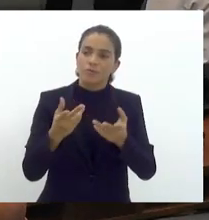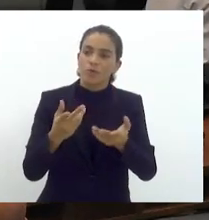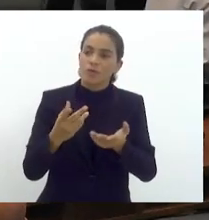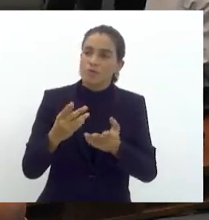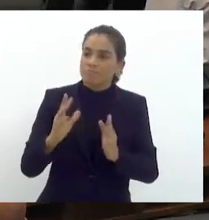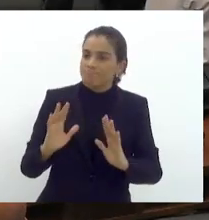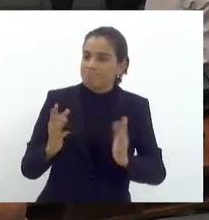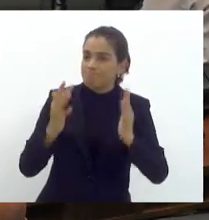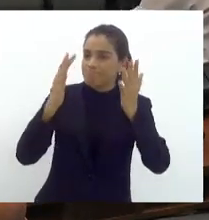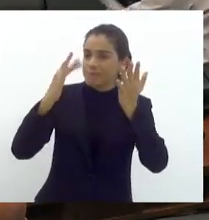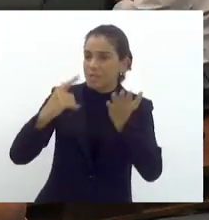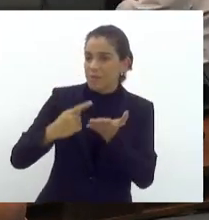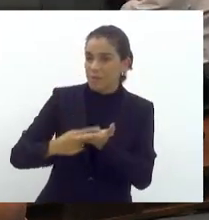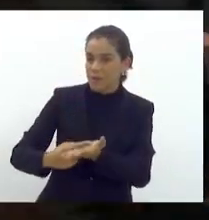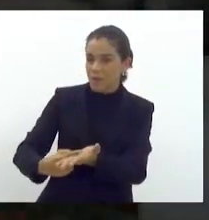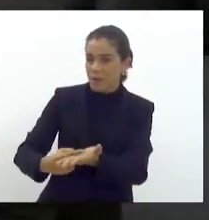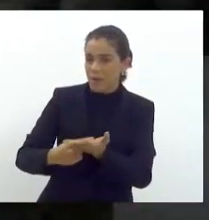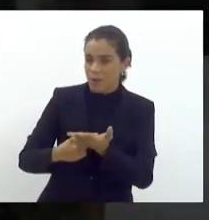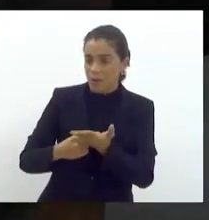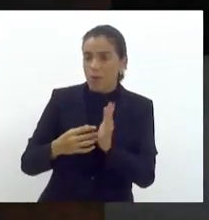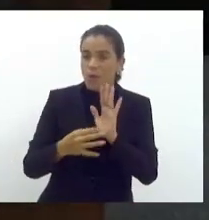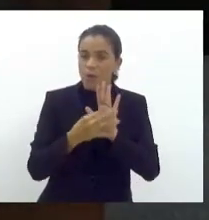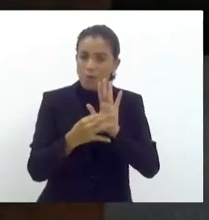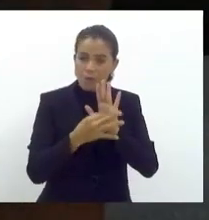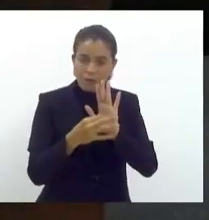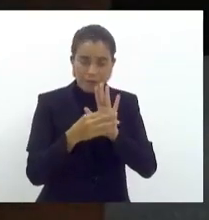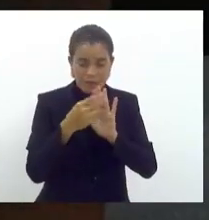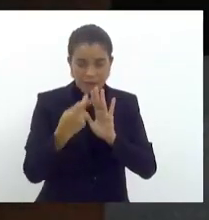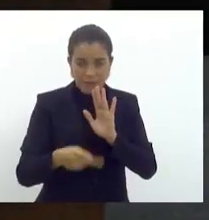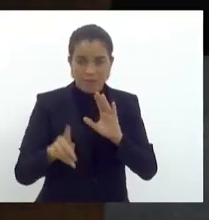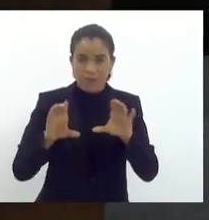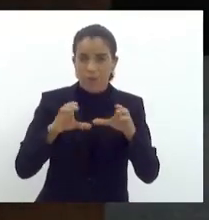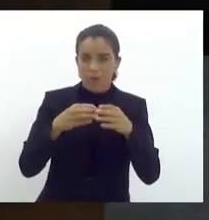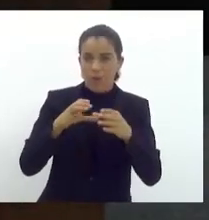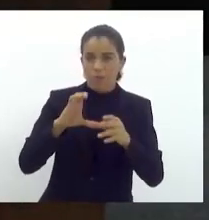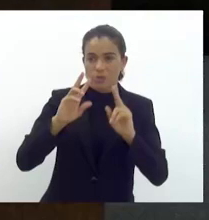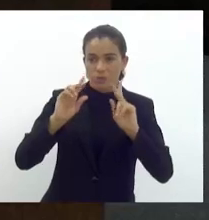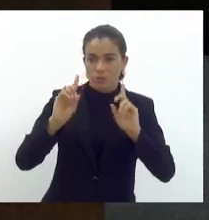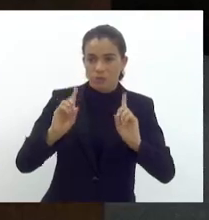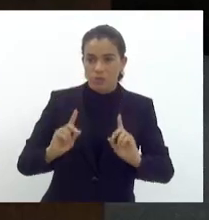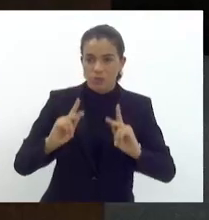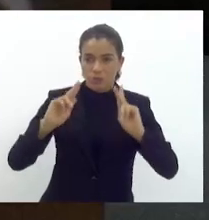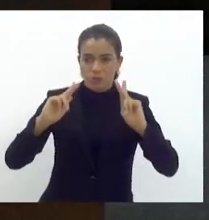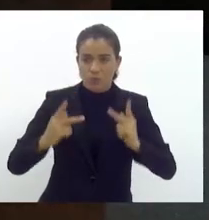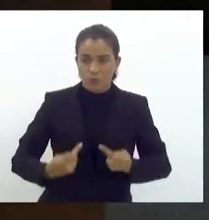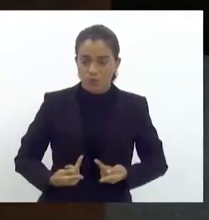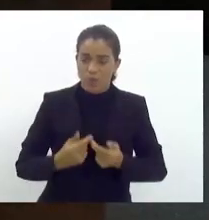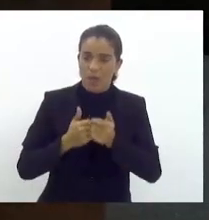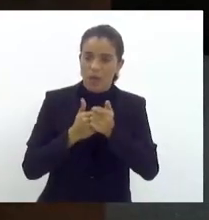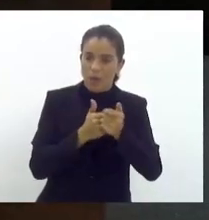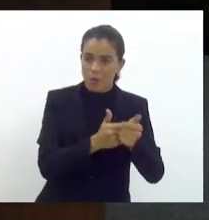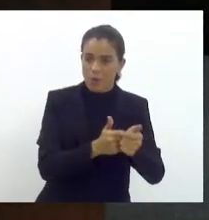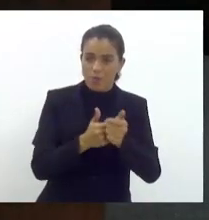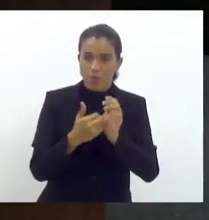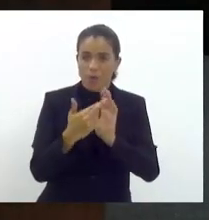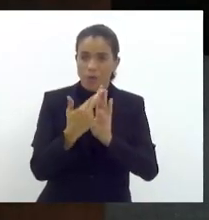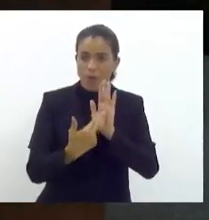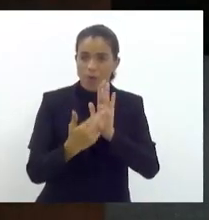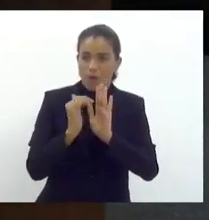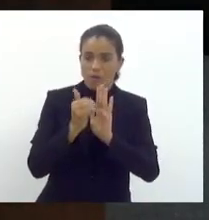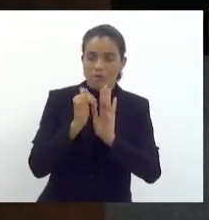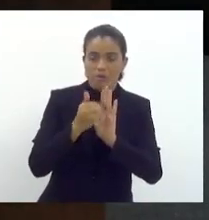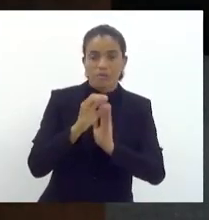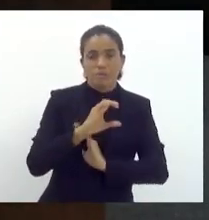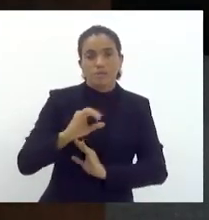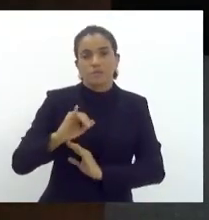o acordo Presidente o parecer desta Comissão de Direitos Humanos no mérito acompanha o relator da